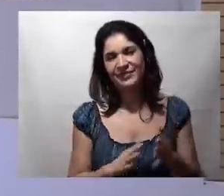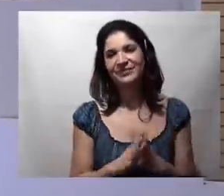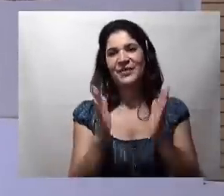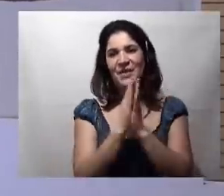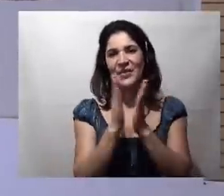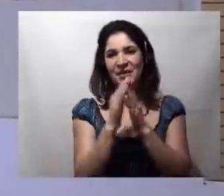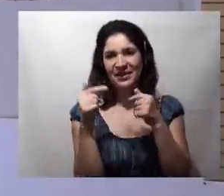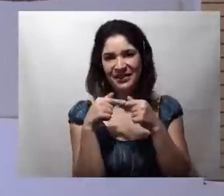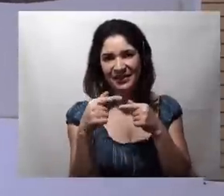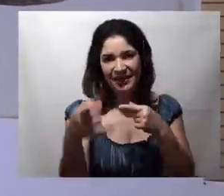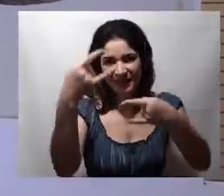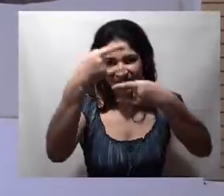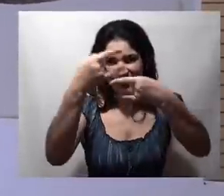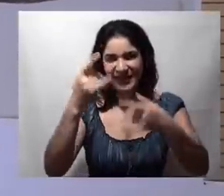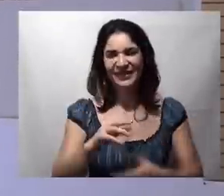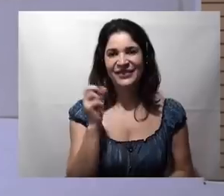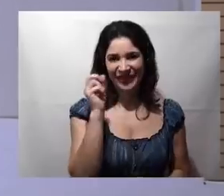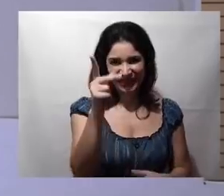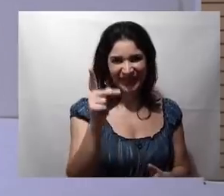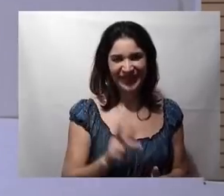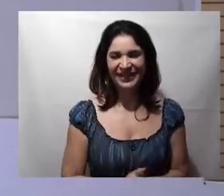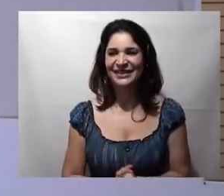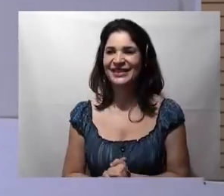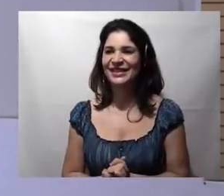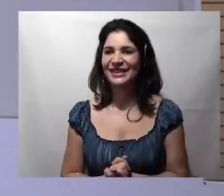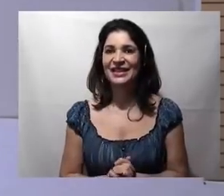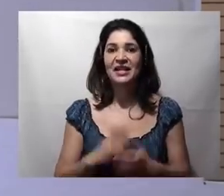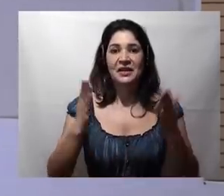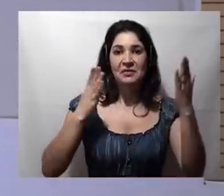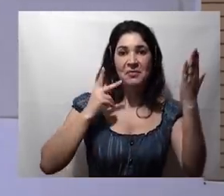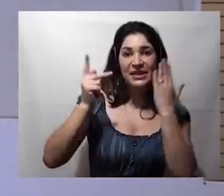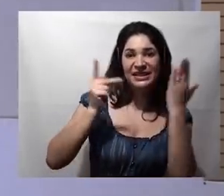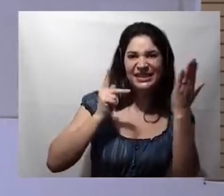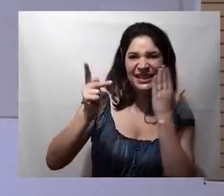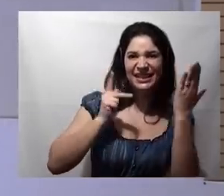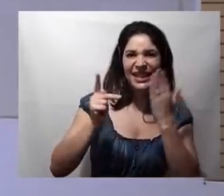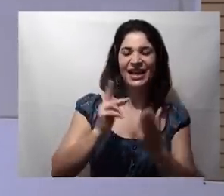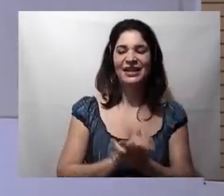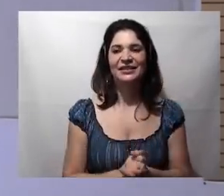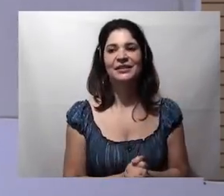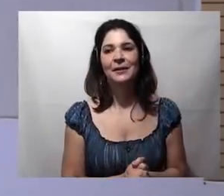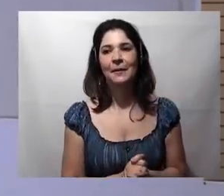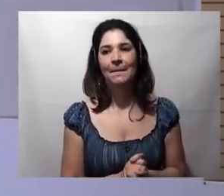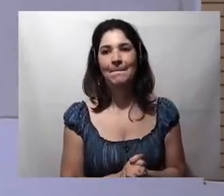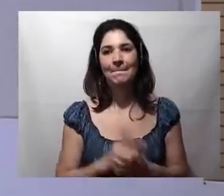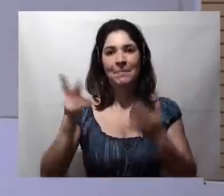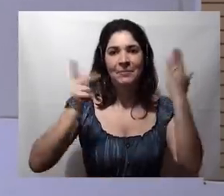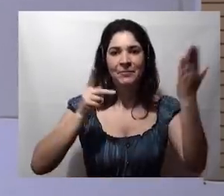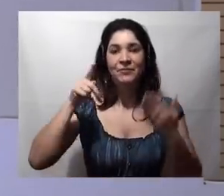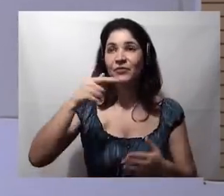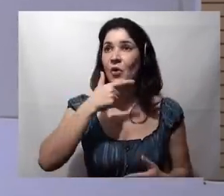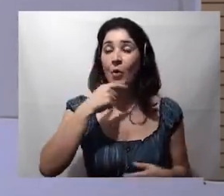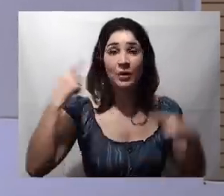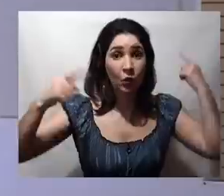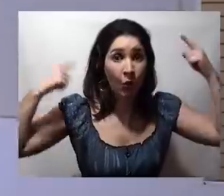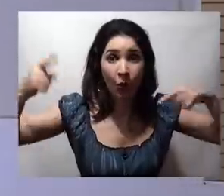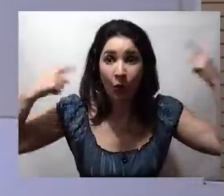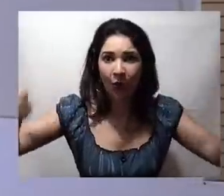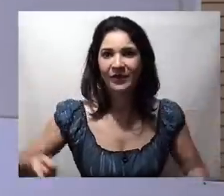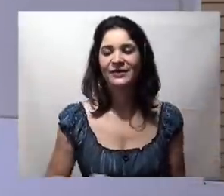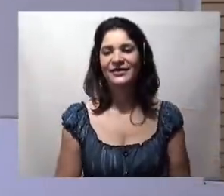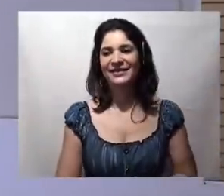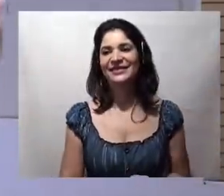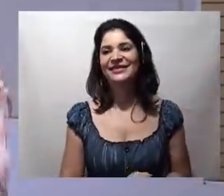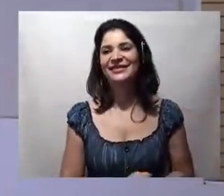e vai ter roberta yono psiquiatra meu amigo o bicho é virado no jiraya